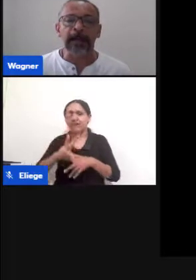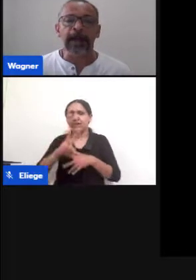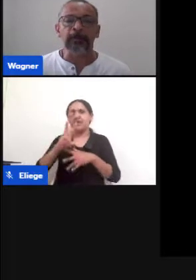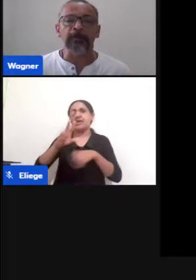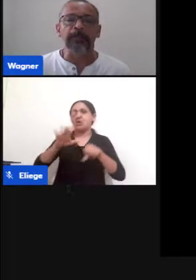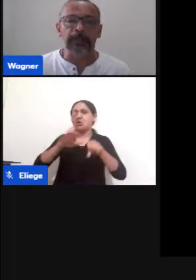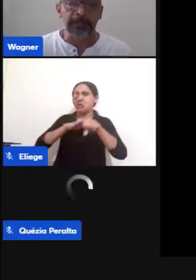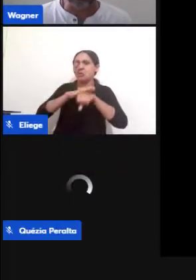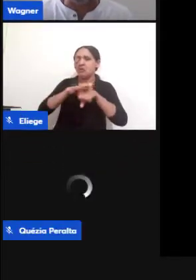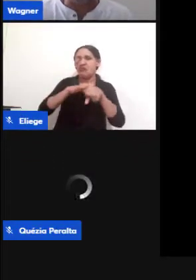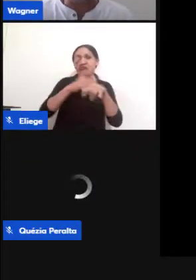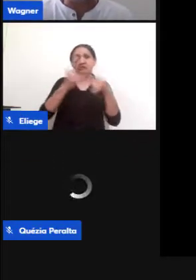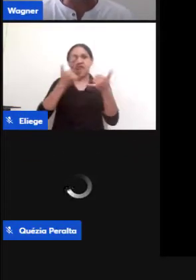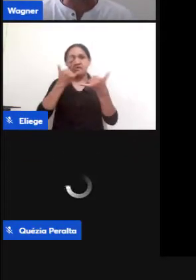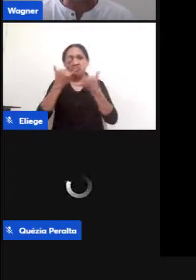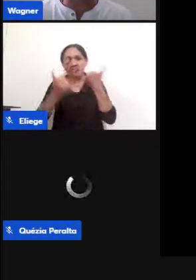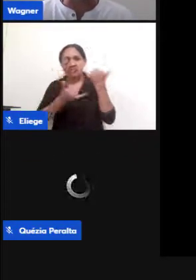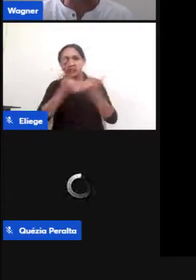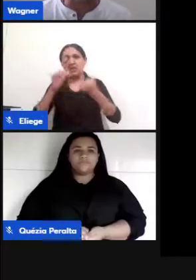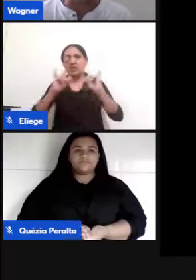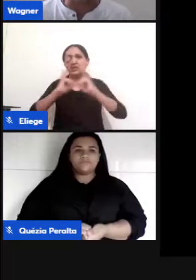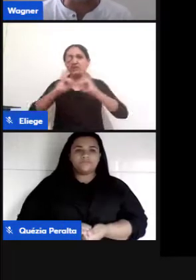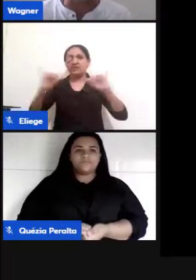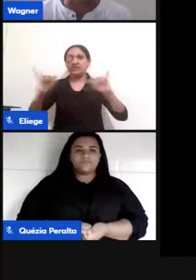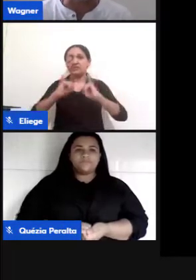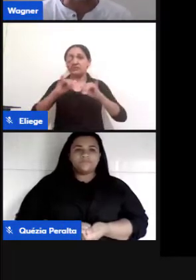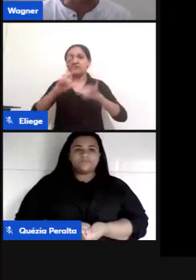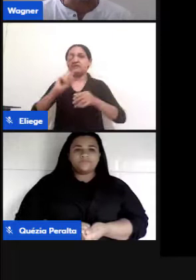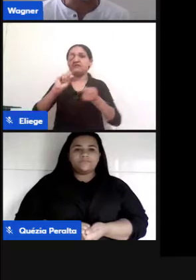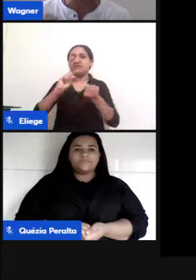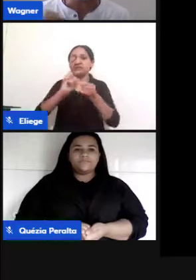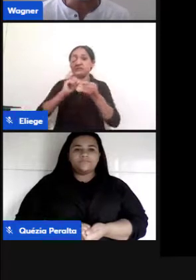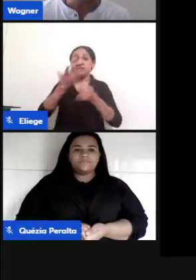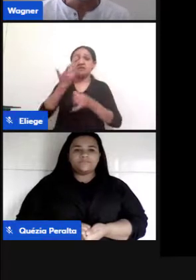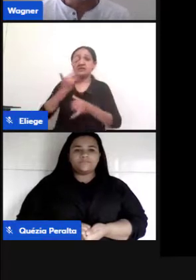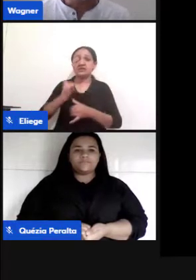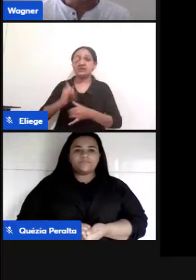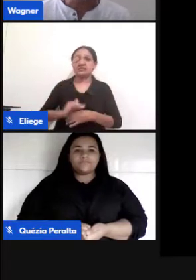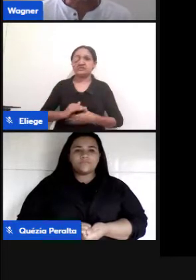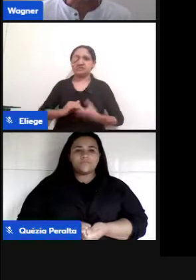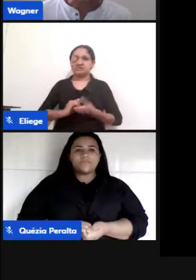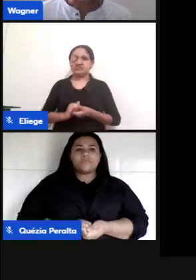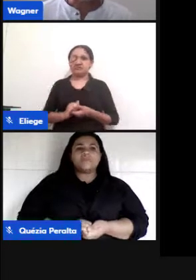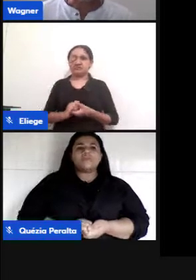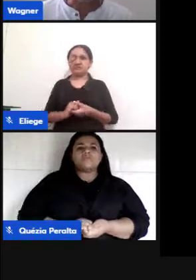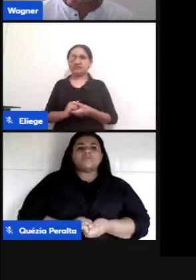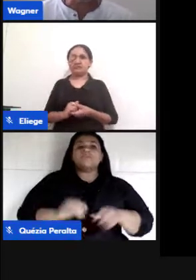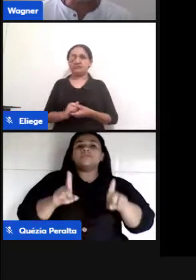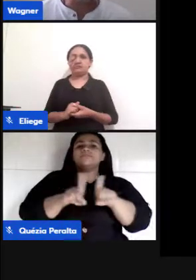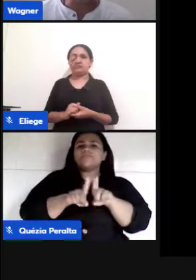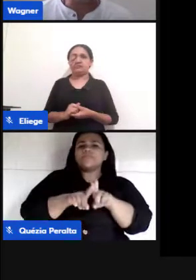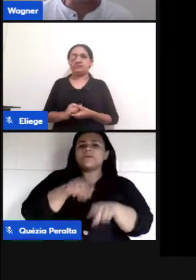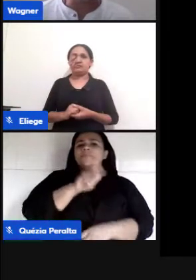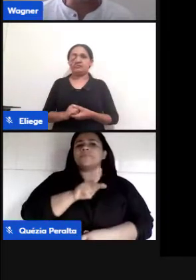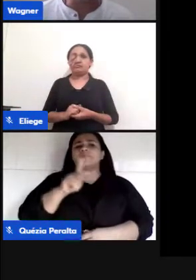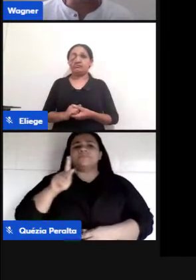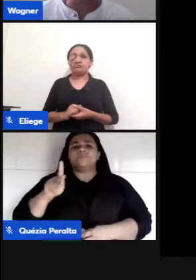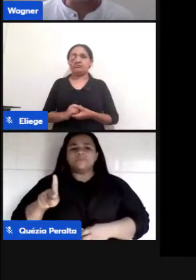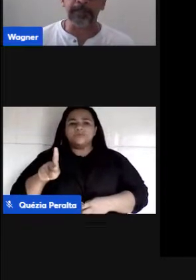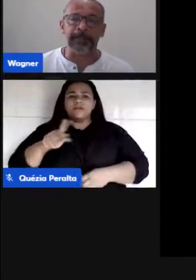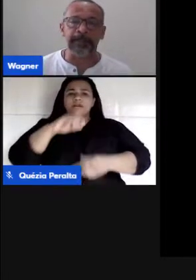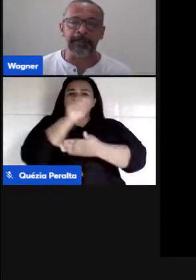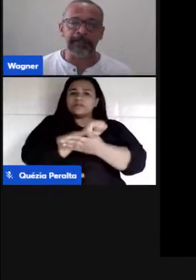brincar, uma informação, isso faz com que a criança cresça. E também, professores, as atividades